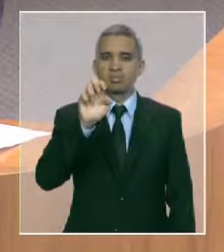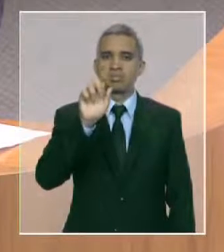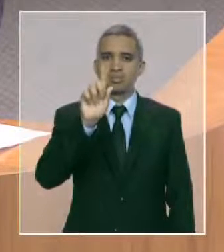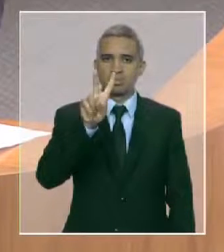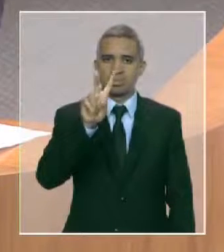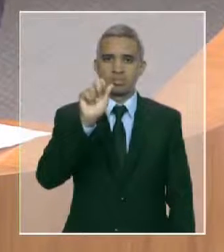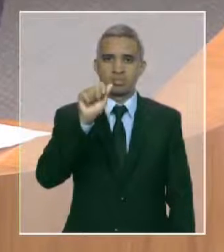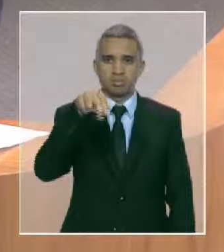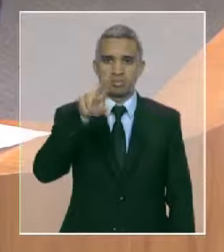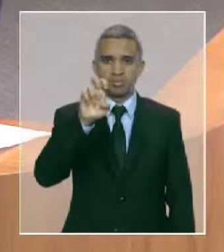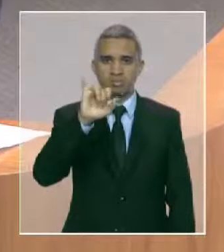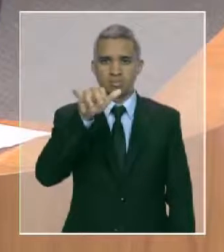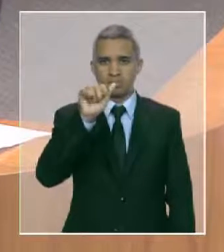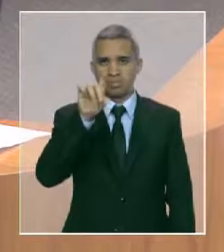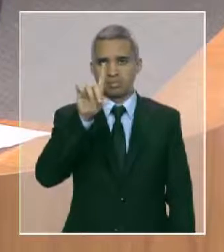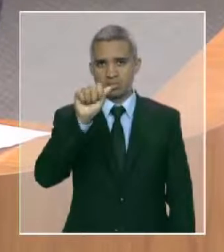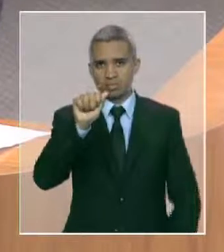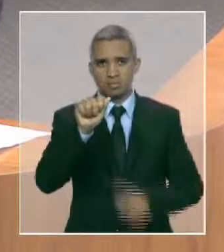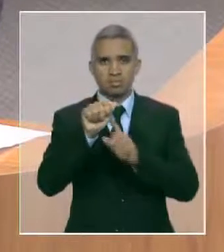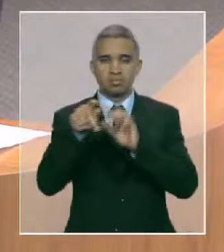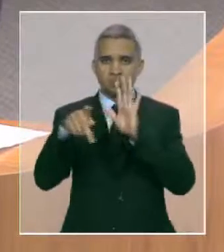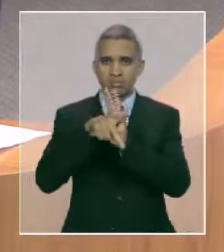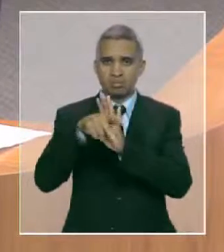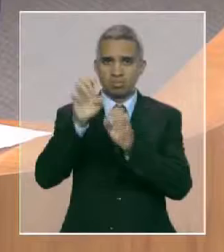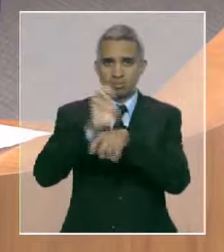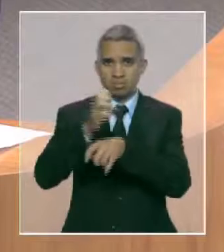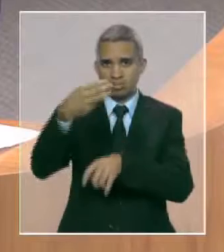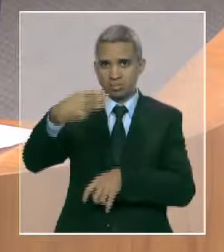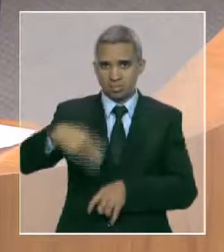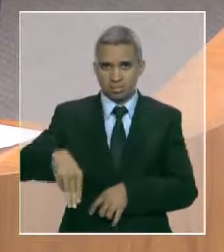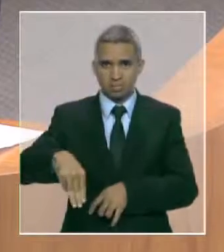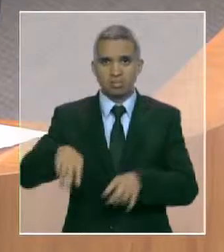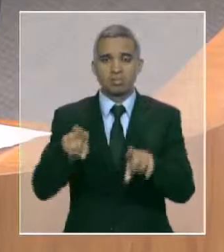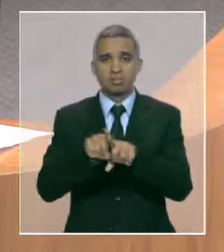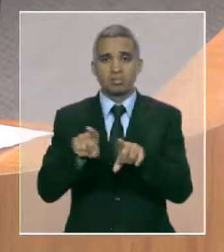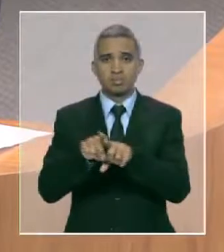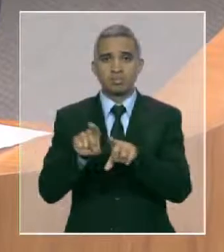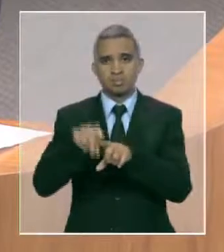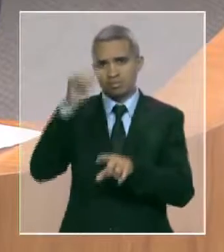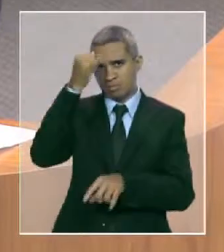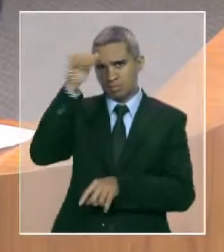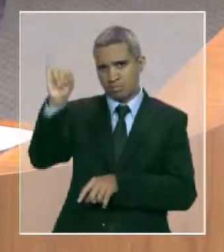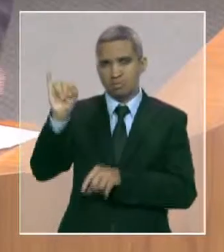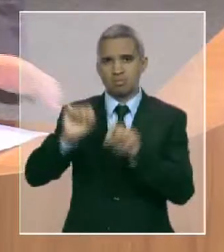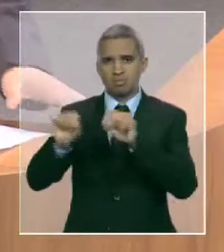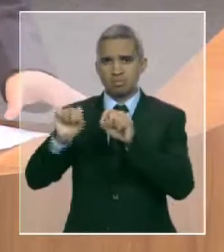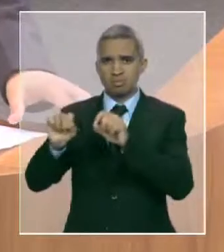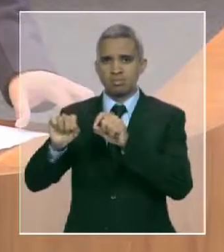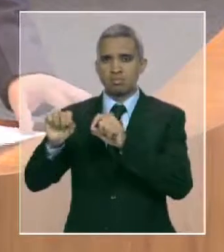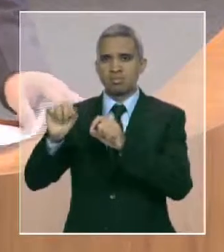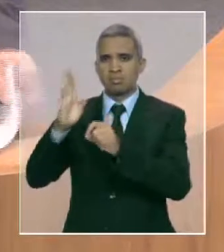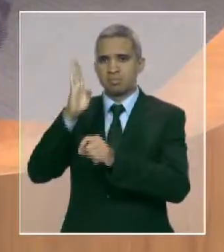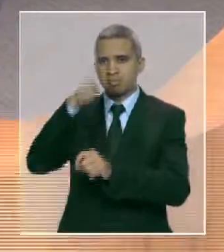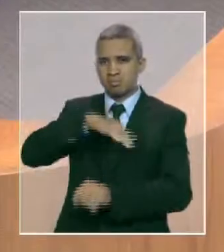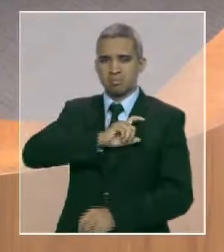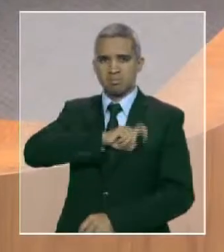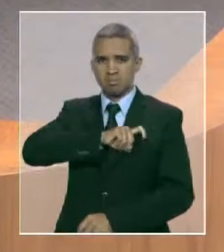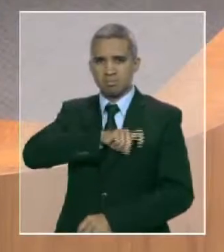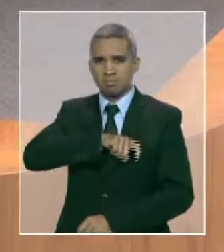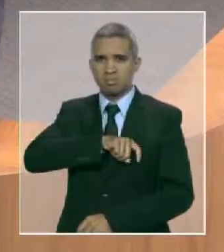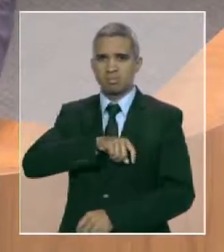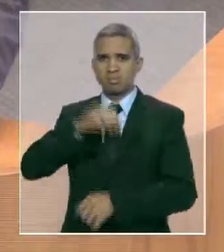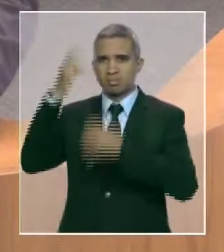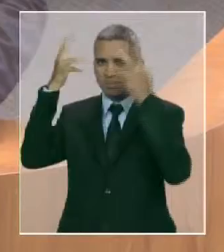do Maranhão. Institui medidas de proteção e combate de maus tratos aos animais durante o evento e dá outras